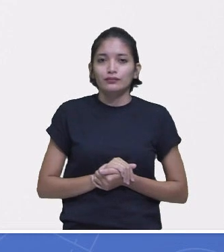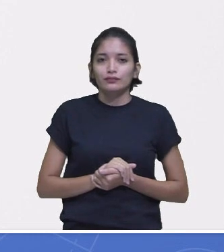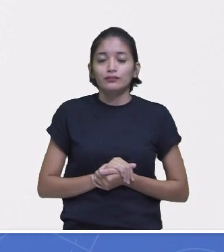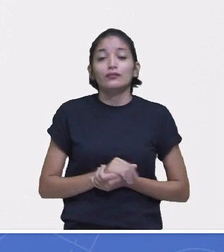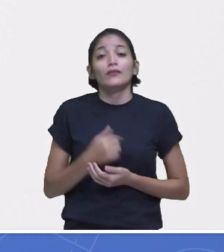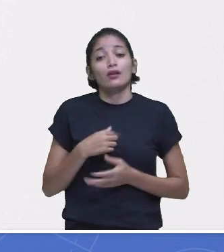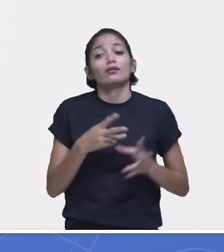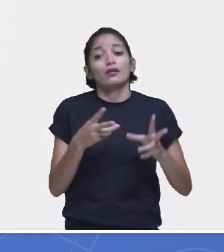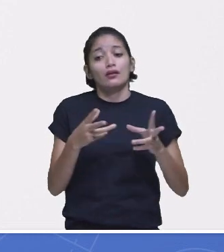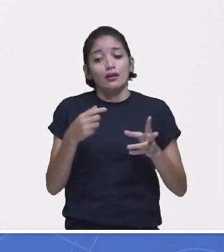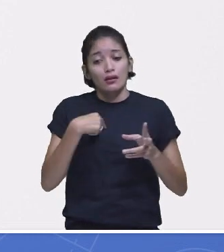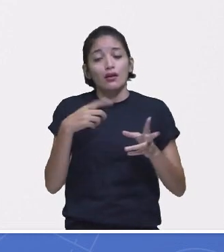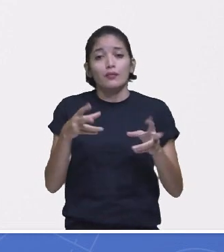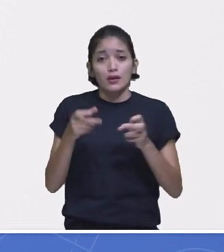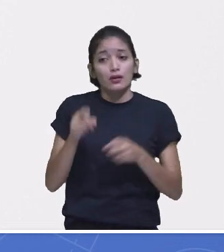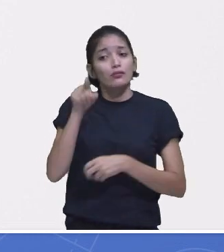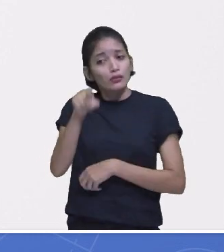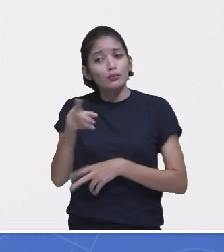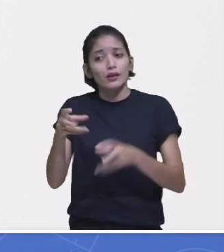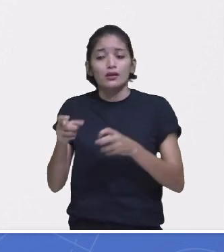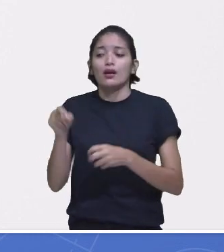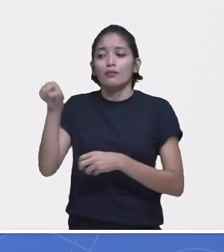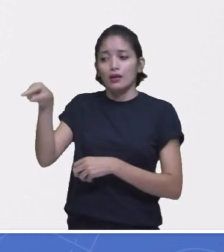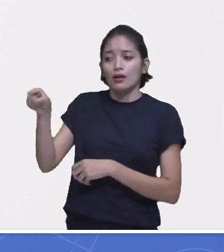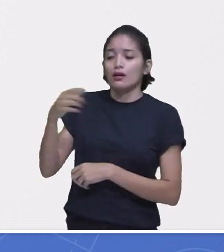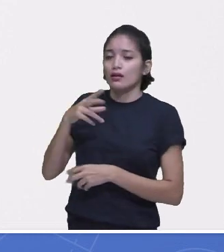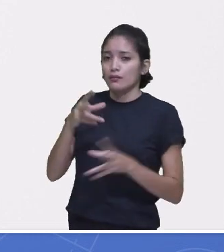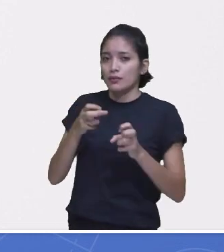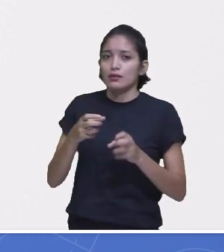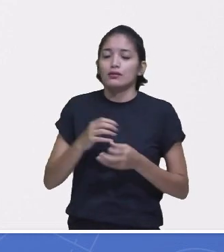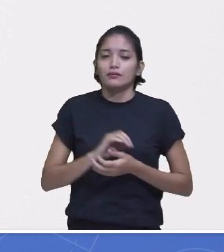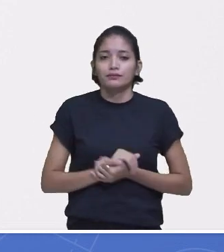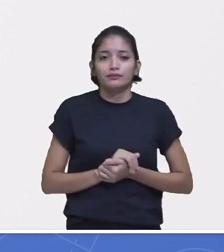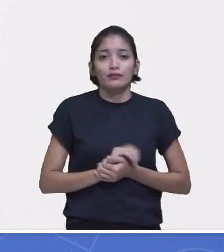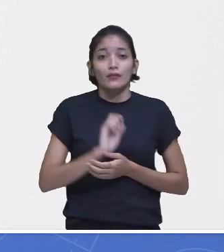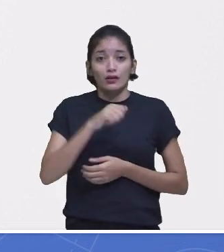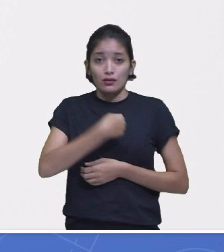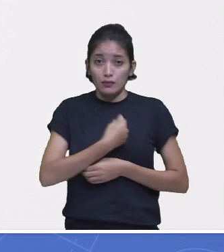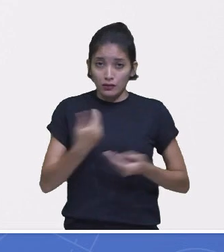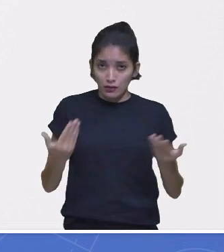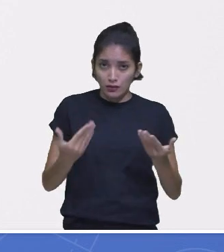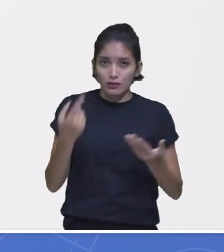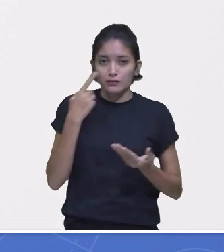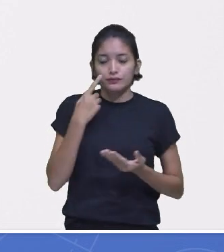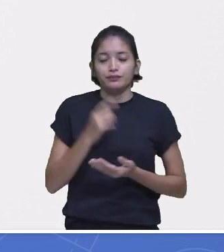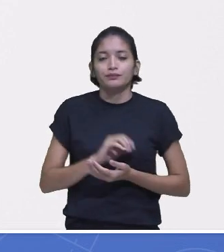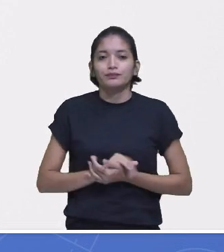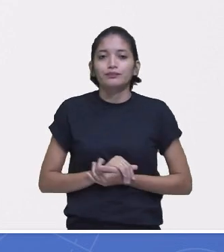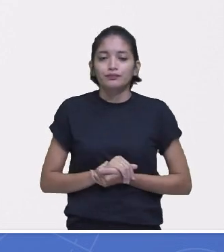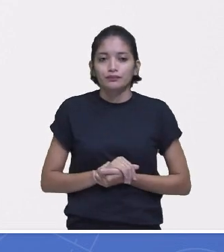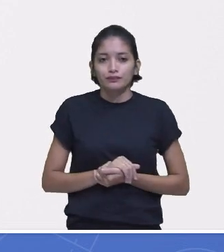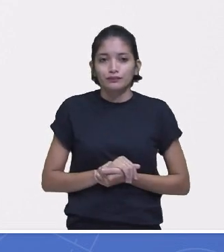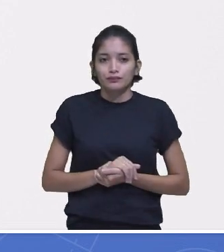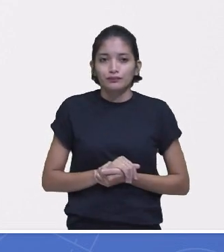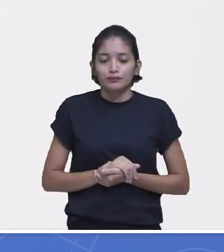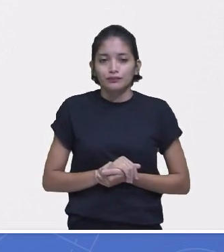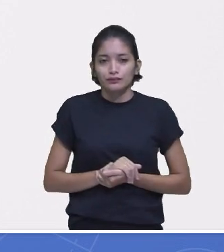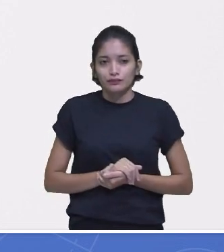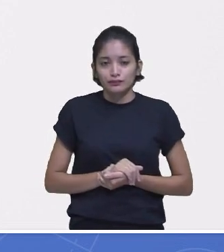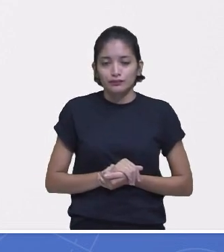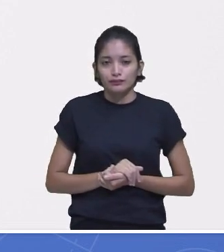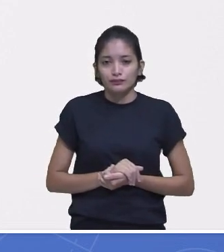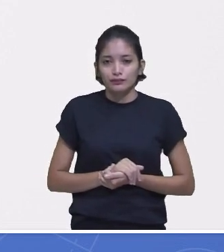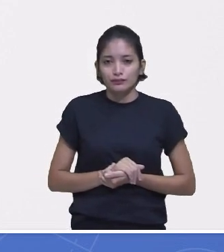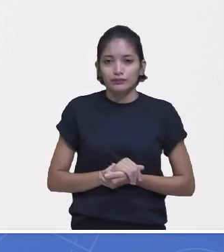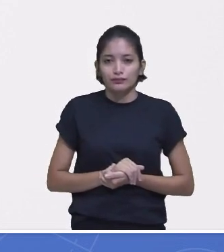percebo, tu percebes, ele percebe. No espanhol, eu percibo, tu percibes, ele percibe. Eu